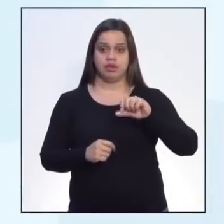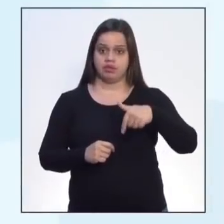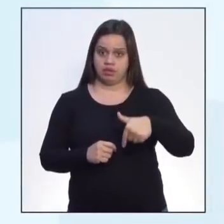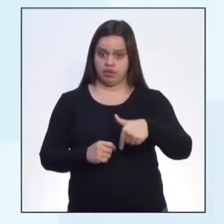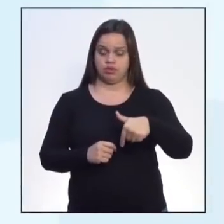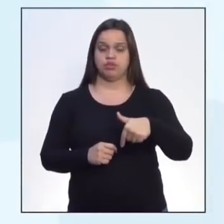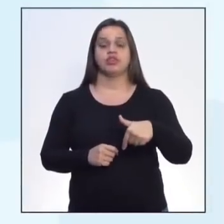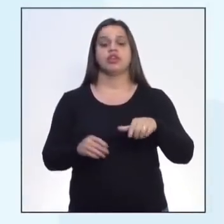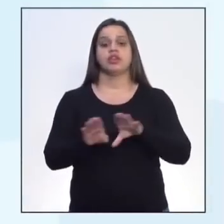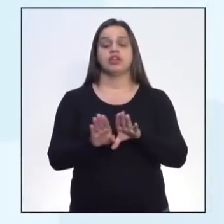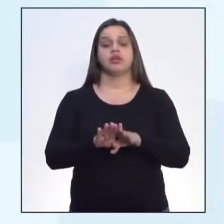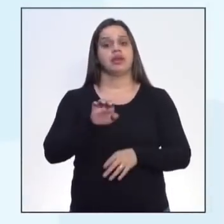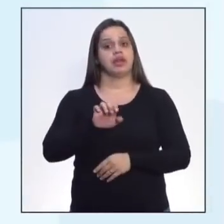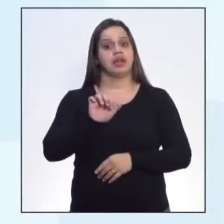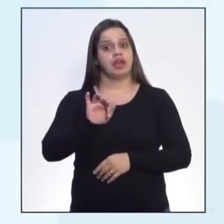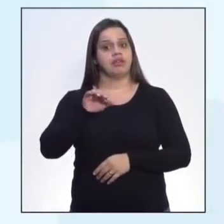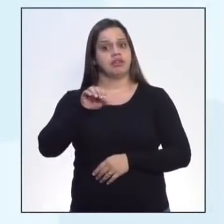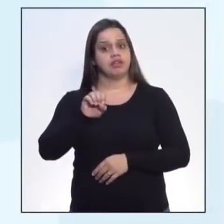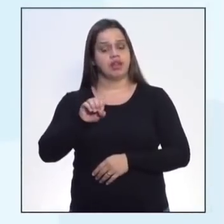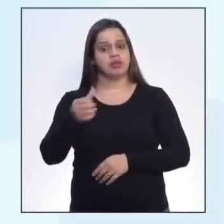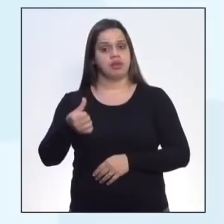06MA07 e a EF